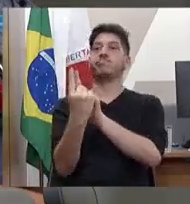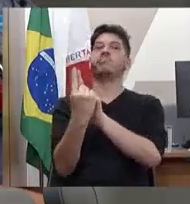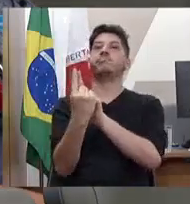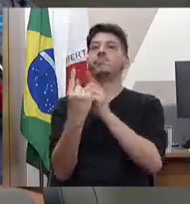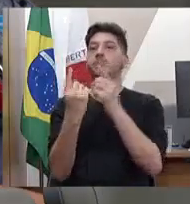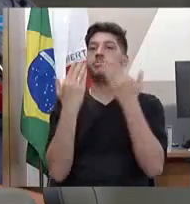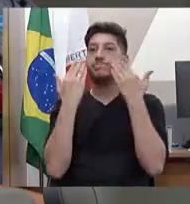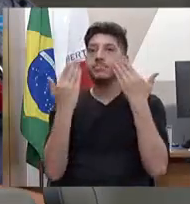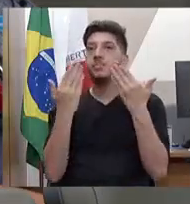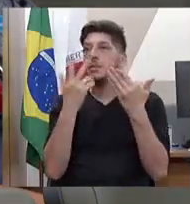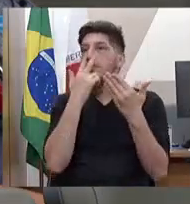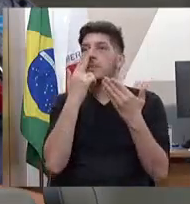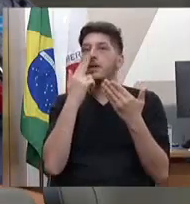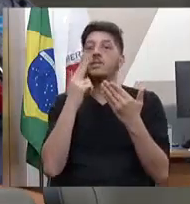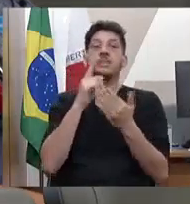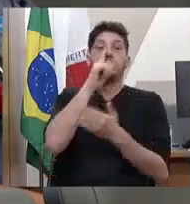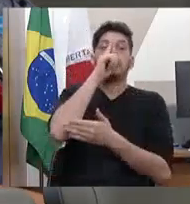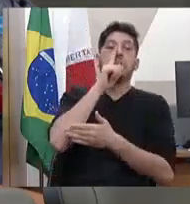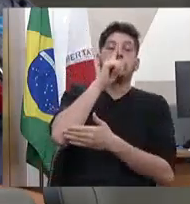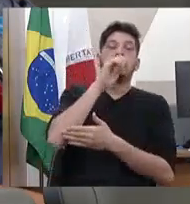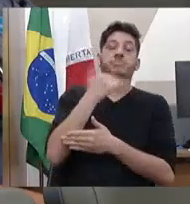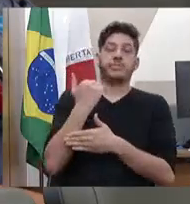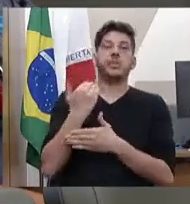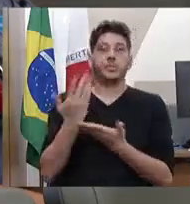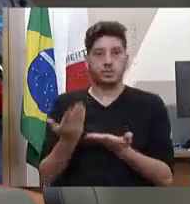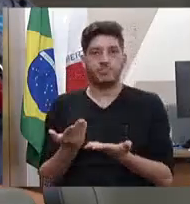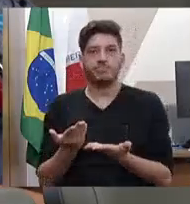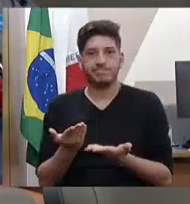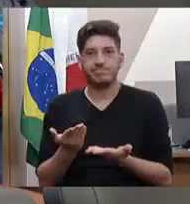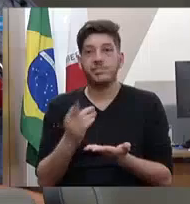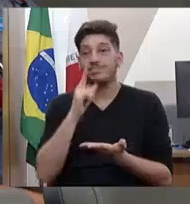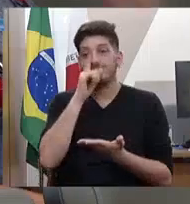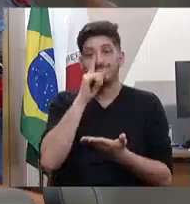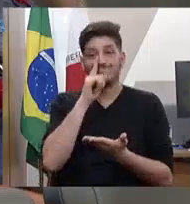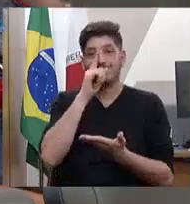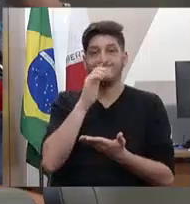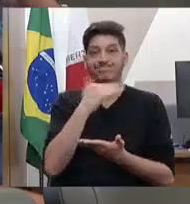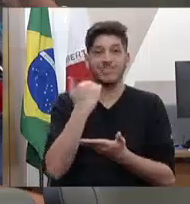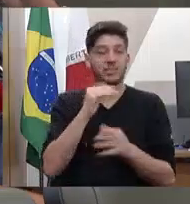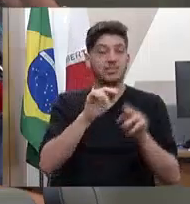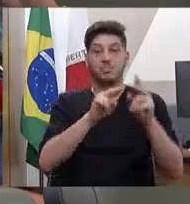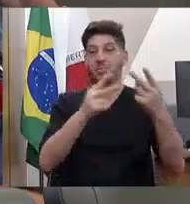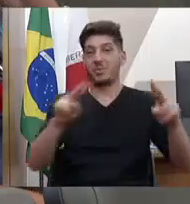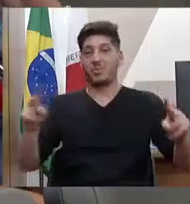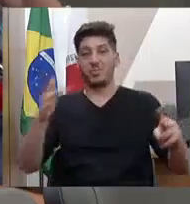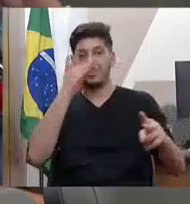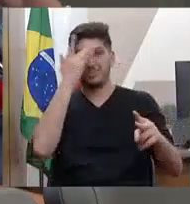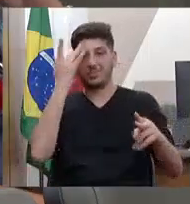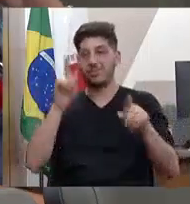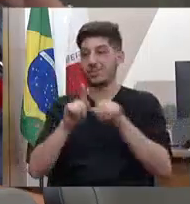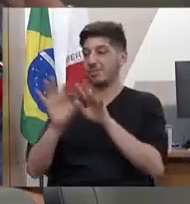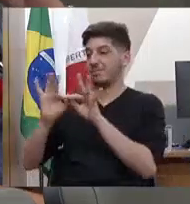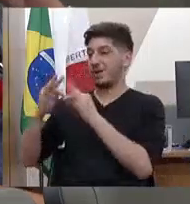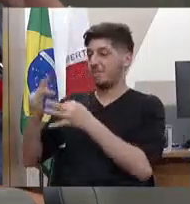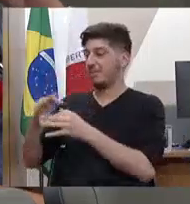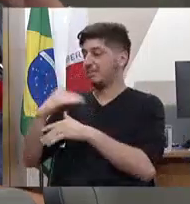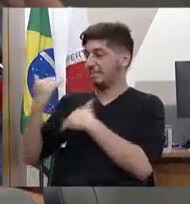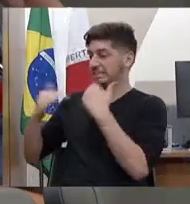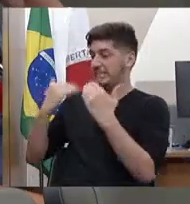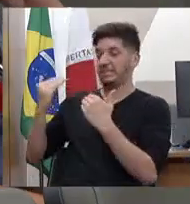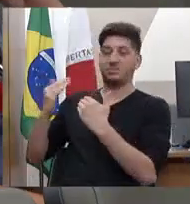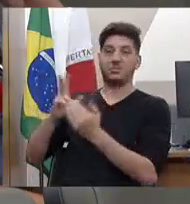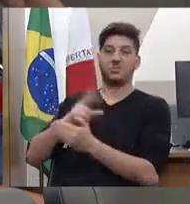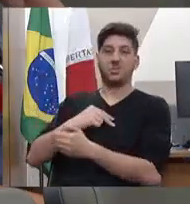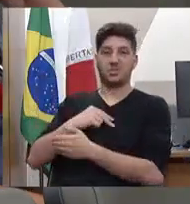com a morte o tempo todo né com a morte dos outros dos seus parentes seus amigos isso causou nos